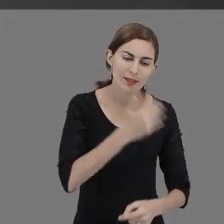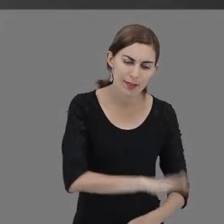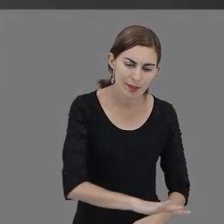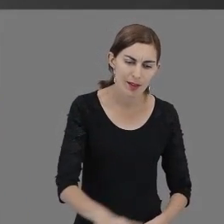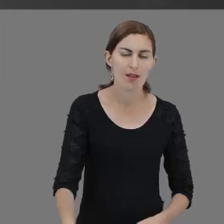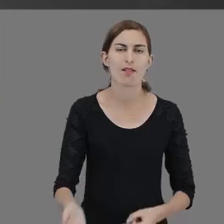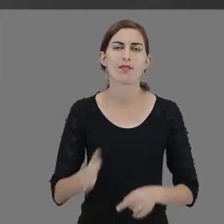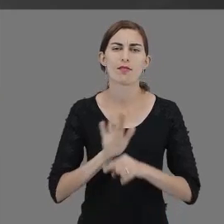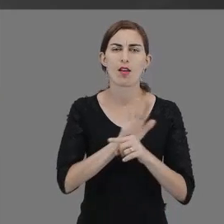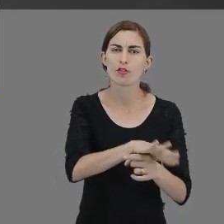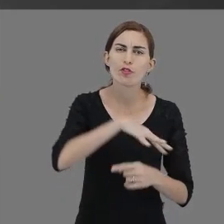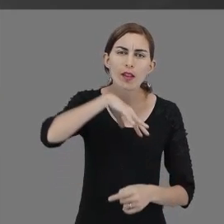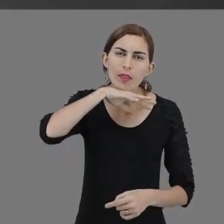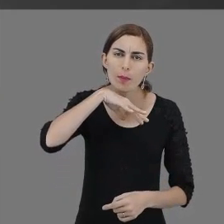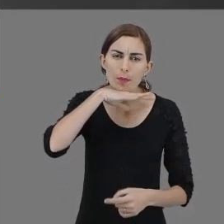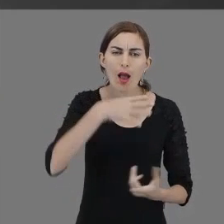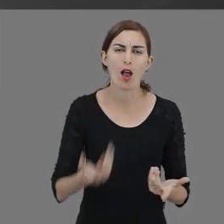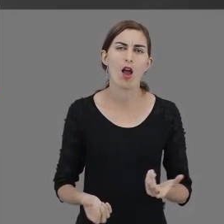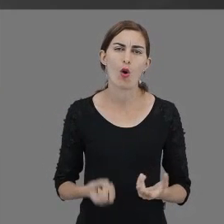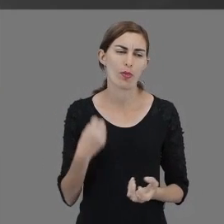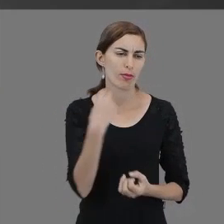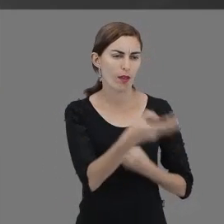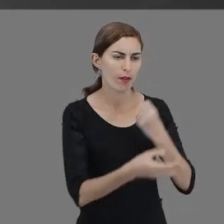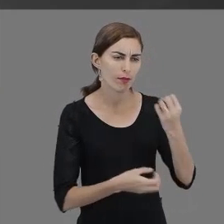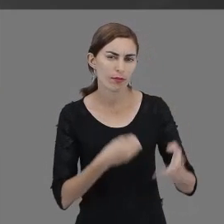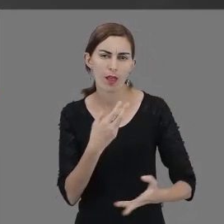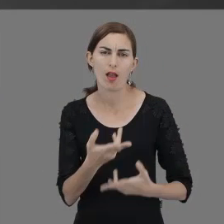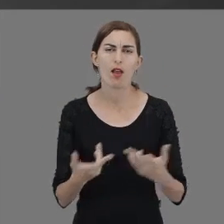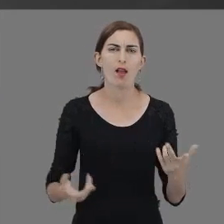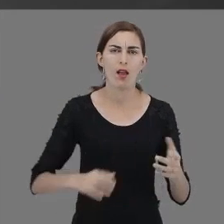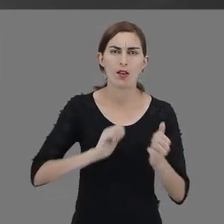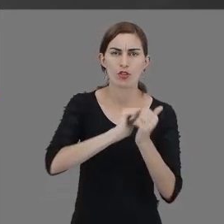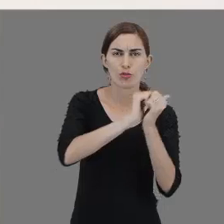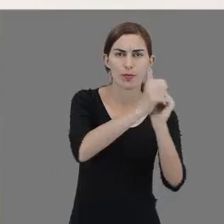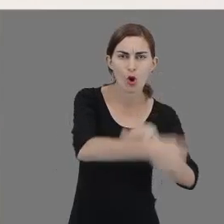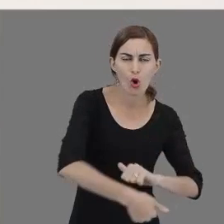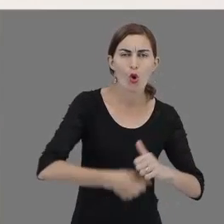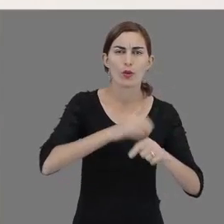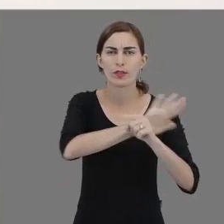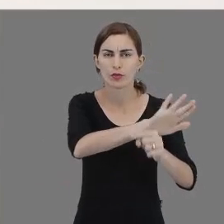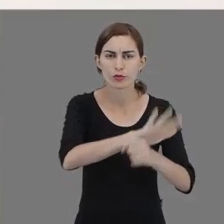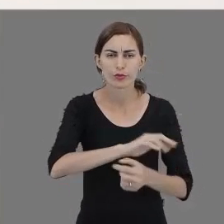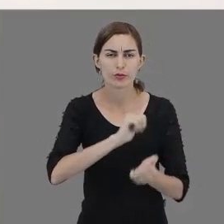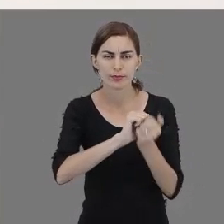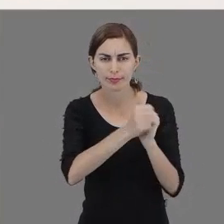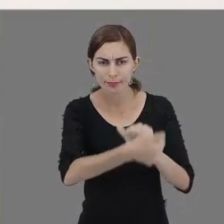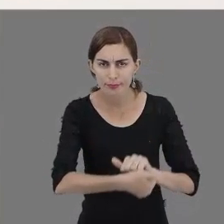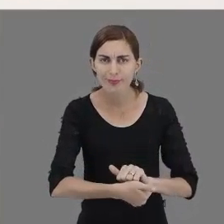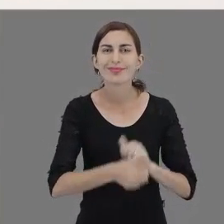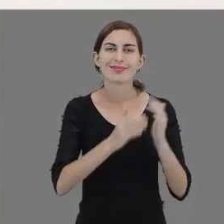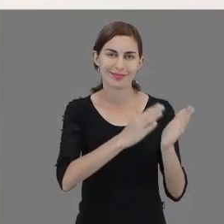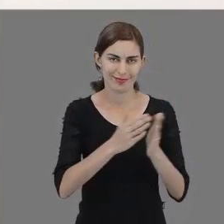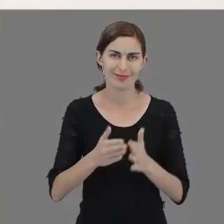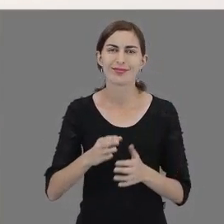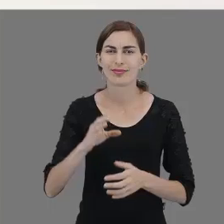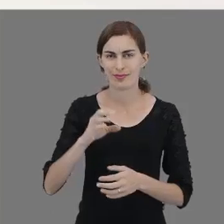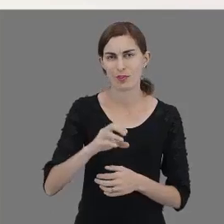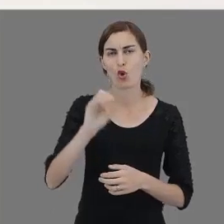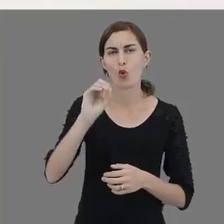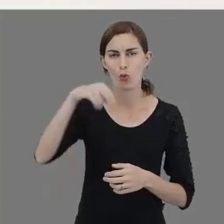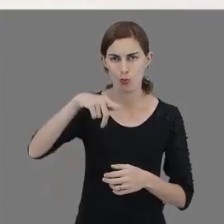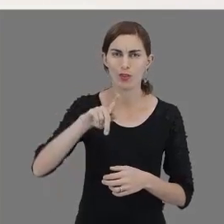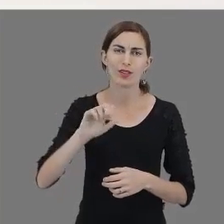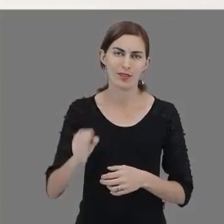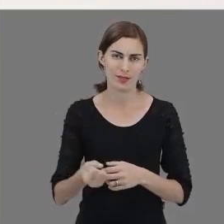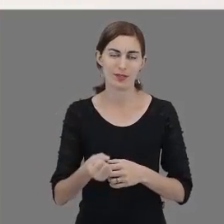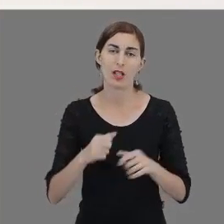ajudando os animais, ou ONGs que estimulem a prática esportiva. E aí essas organizações elas têm gestão pública porque